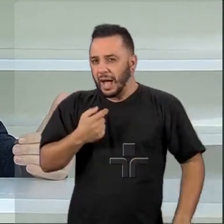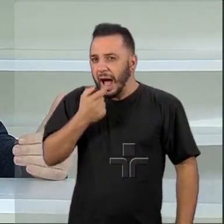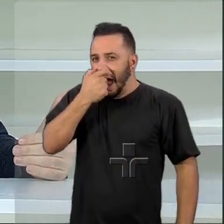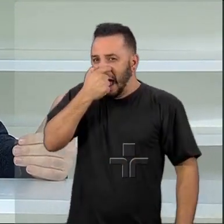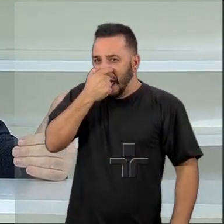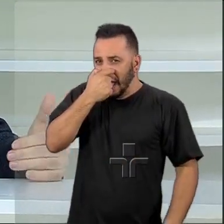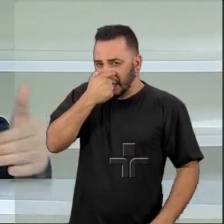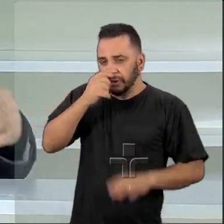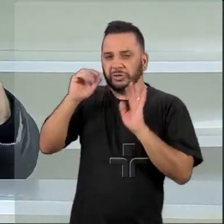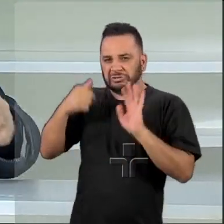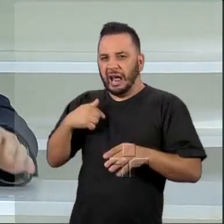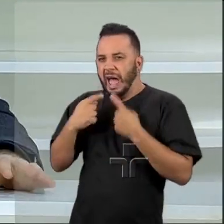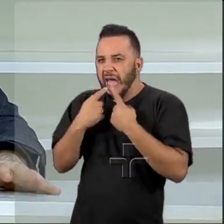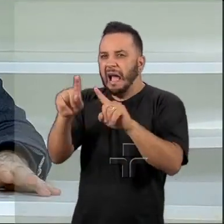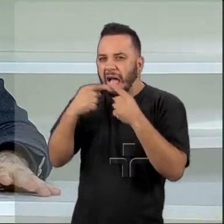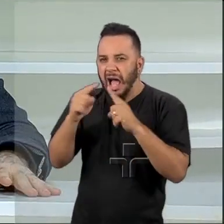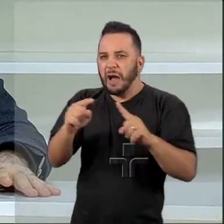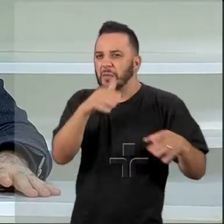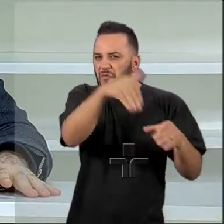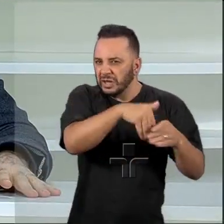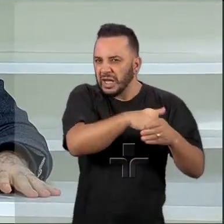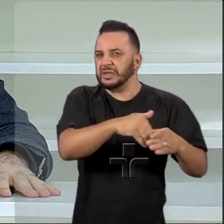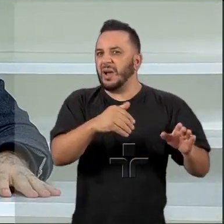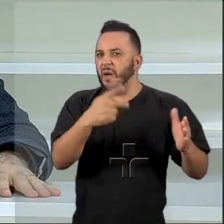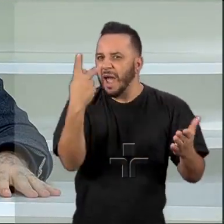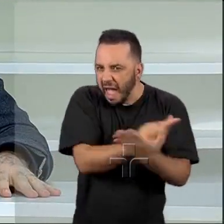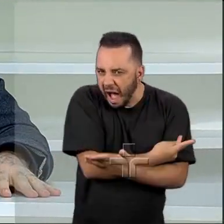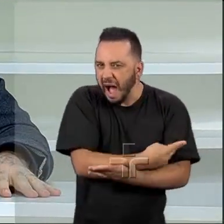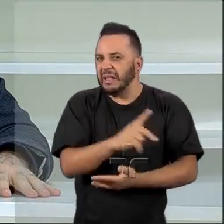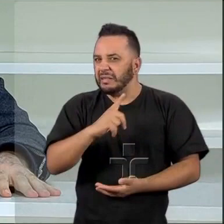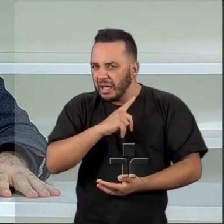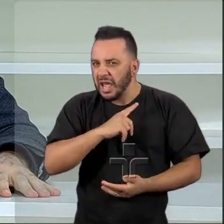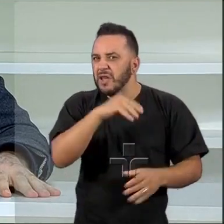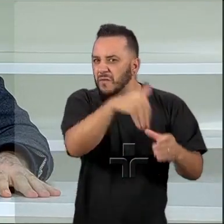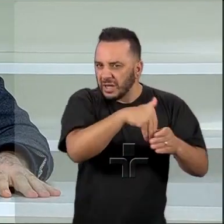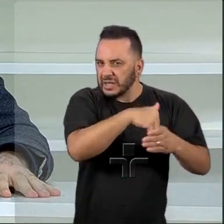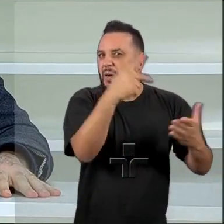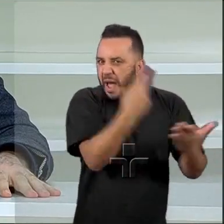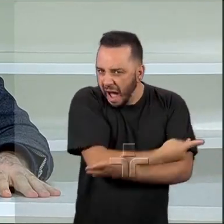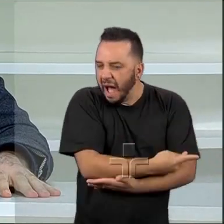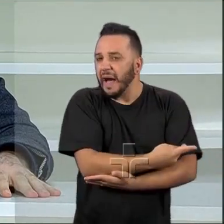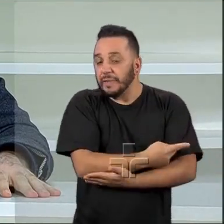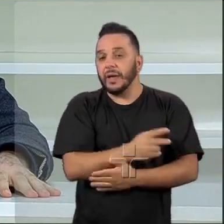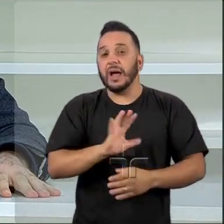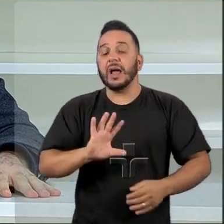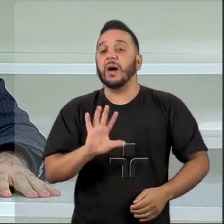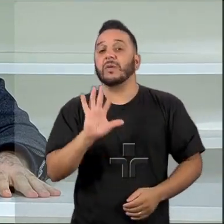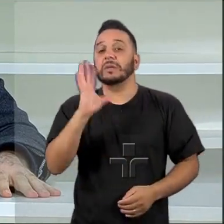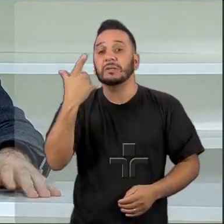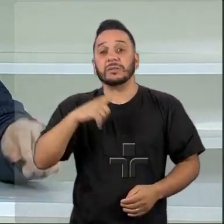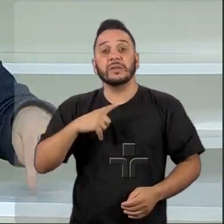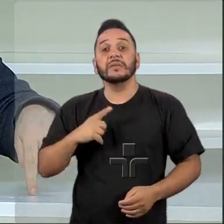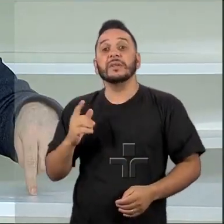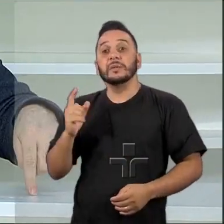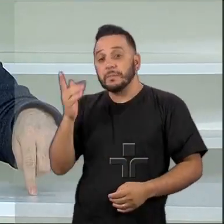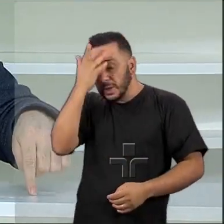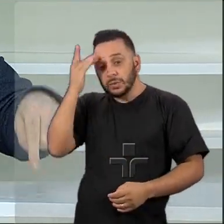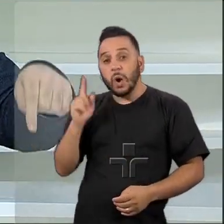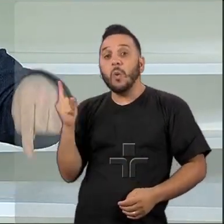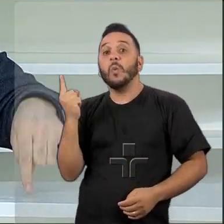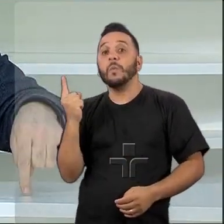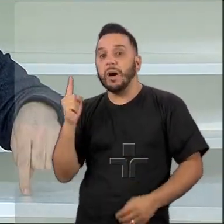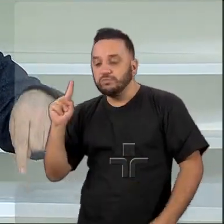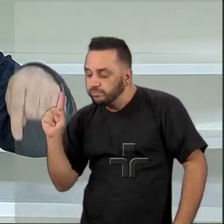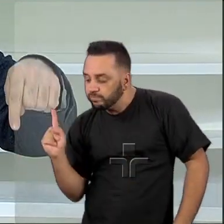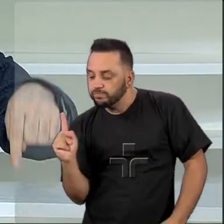eleição. Aí começa a aparecer uma figura nesse exato momento que diz o seguinte, olha só,